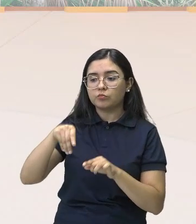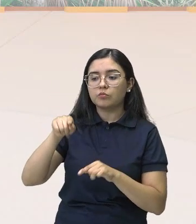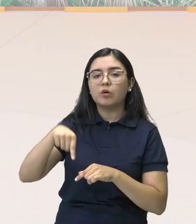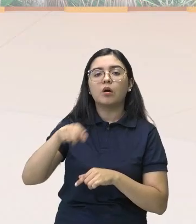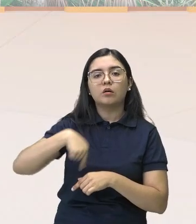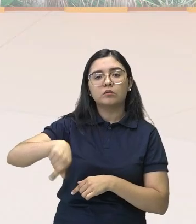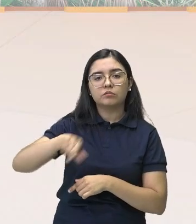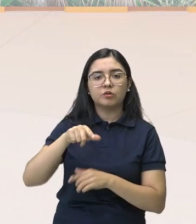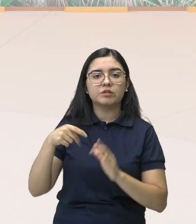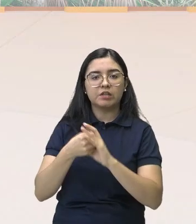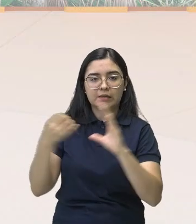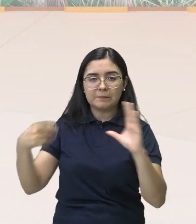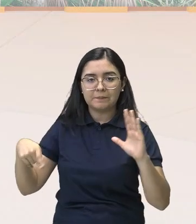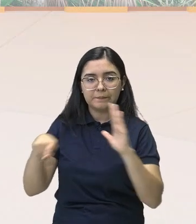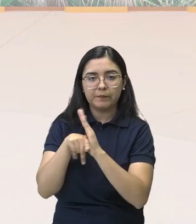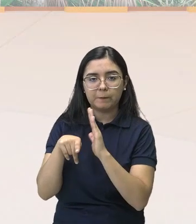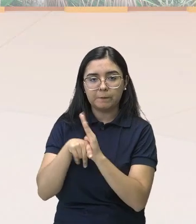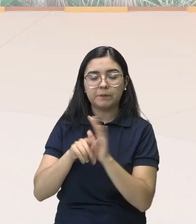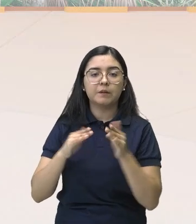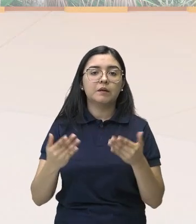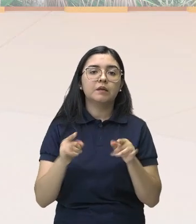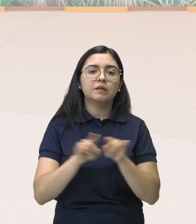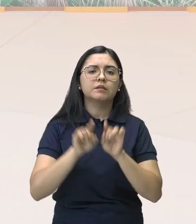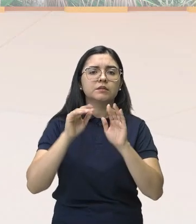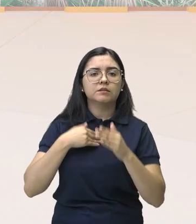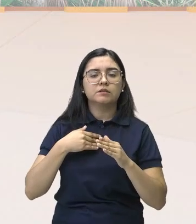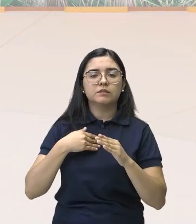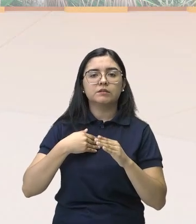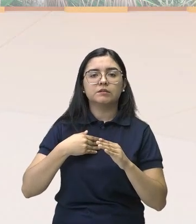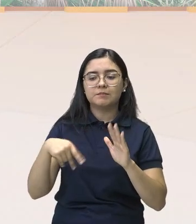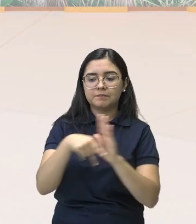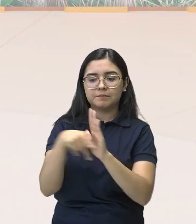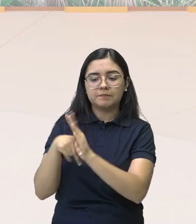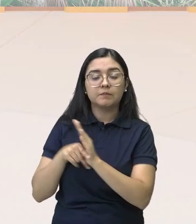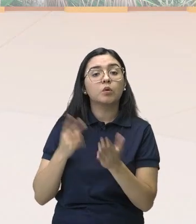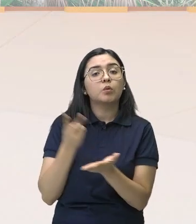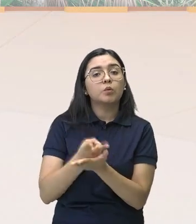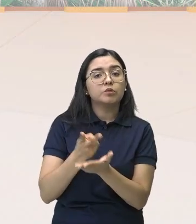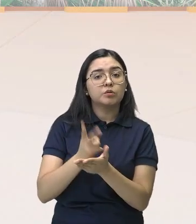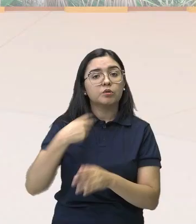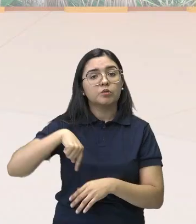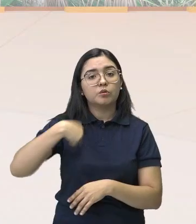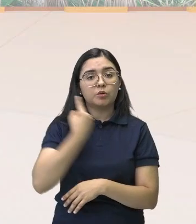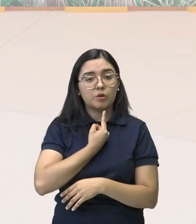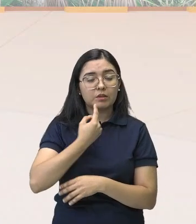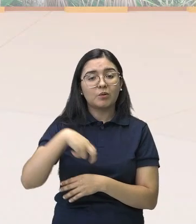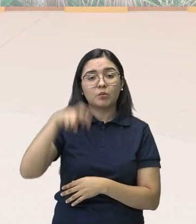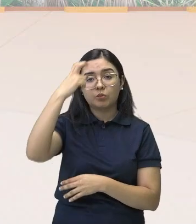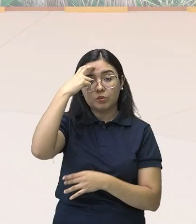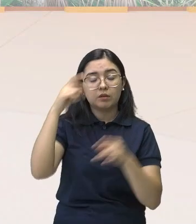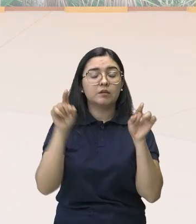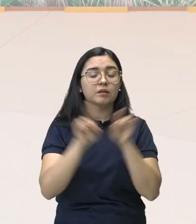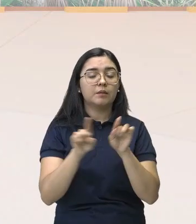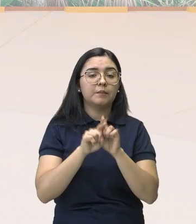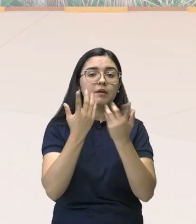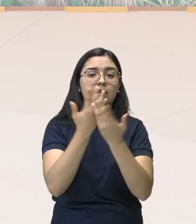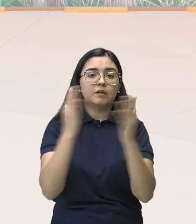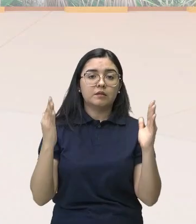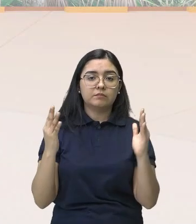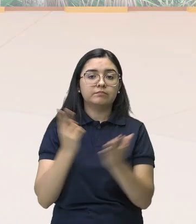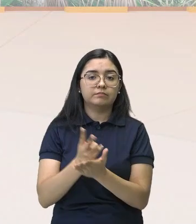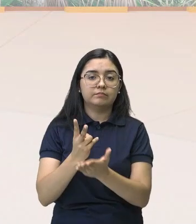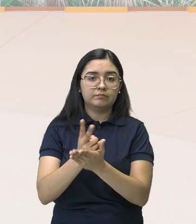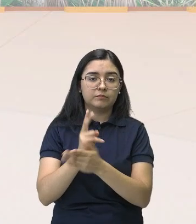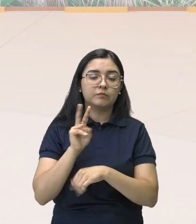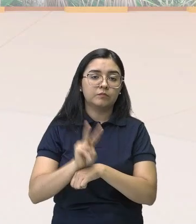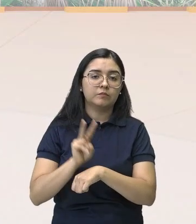nossas particularidades, especificidades e manter a nossa cultura e a nossa natureza.